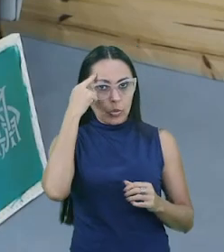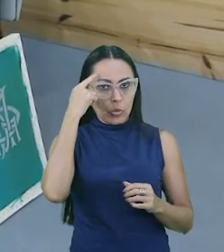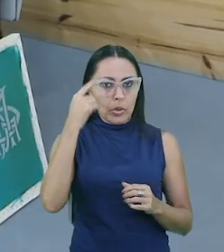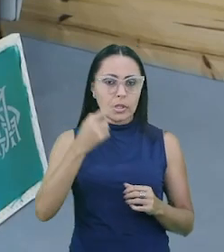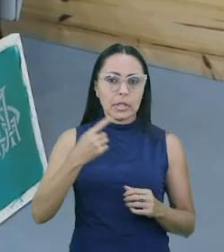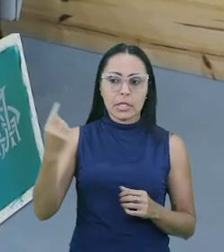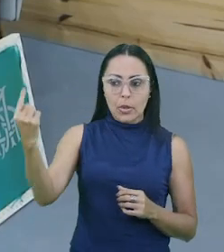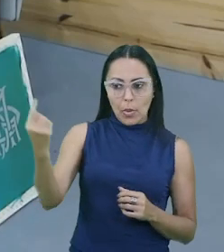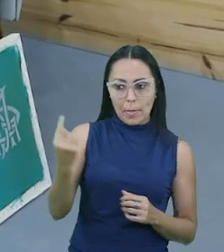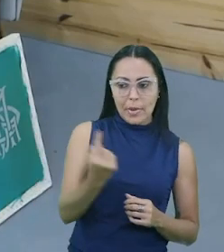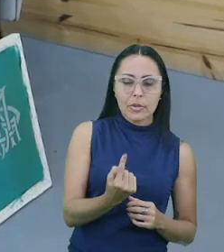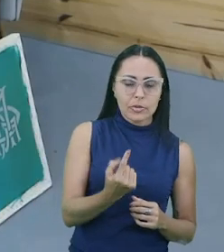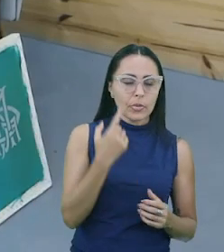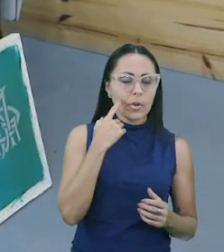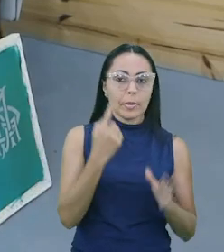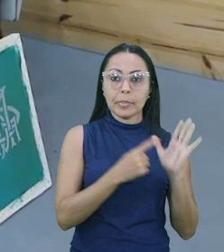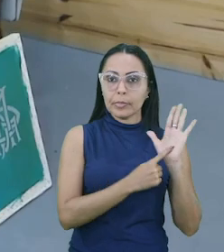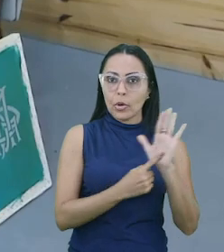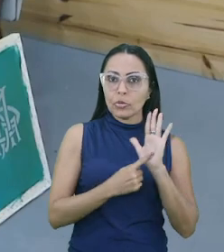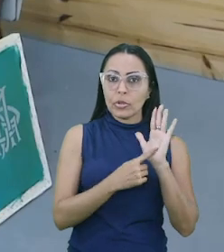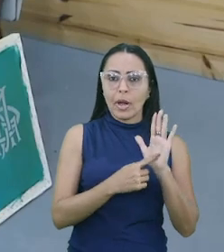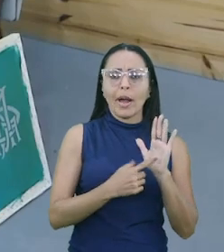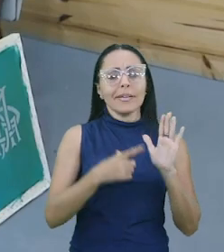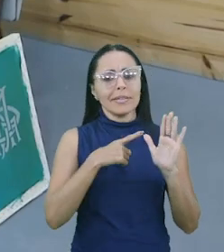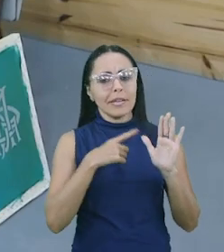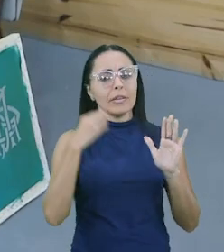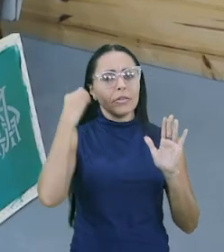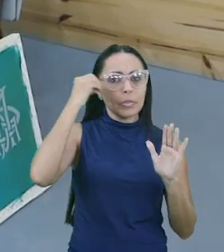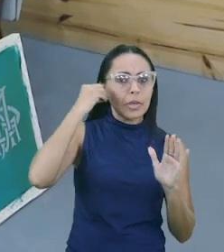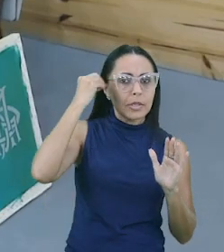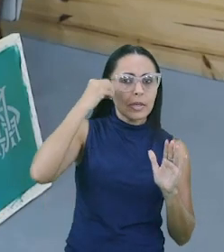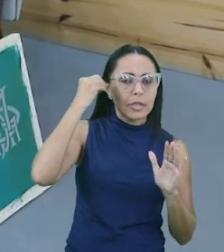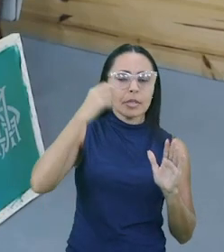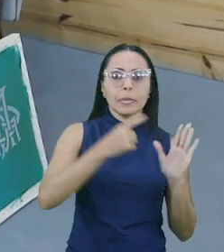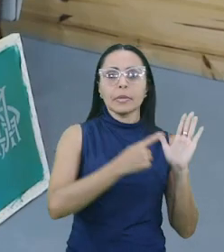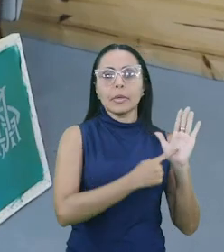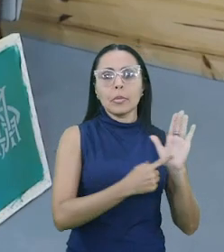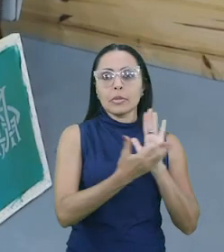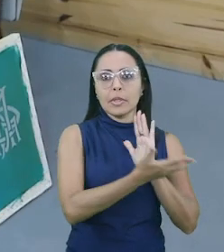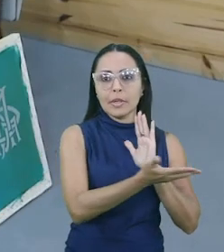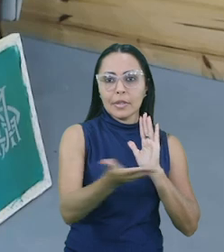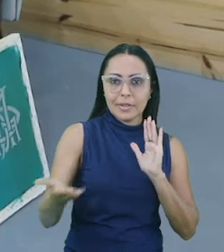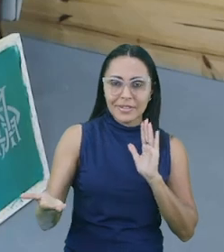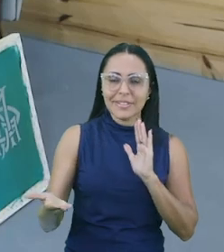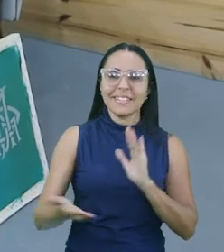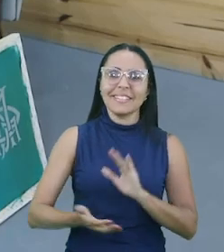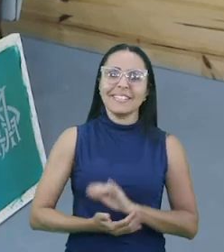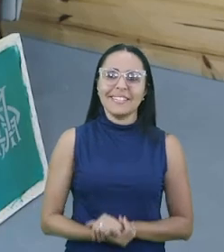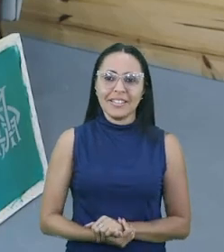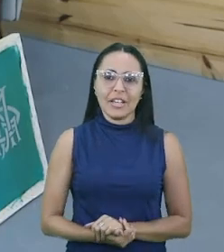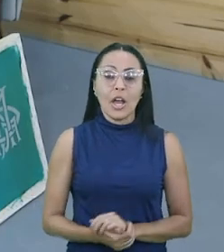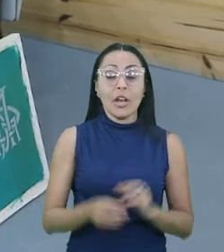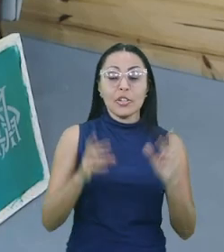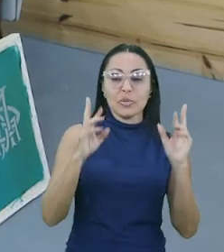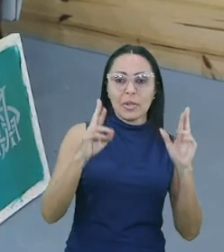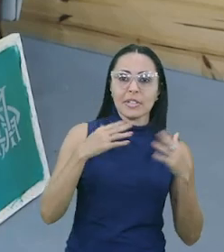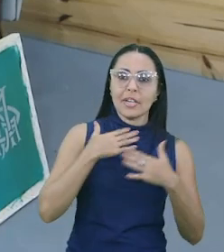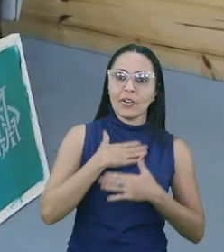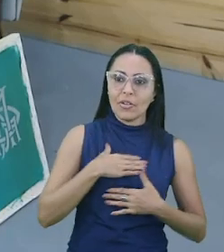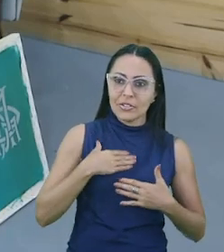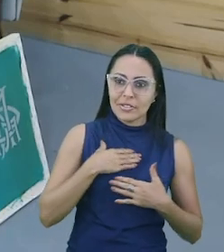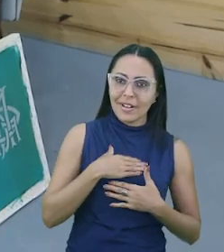pessoa que já trabalha com isso, que tem experiência, para poder apresentar para vocês. Eu espero que vocês tenham